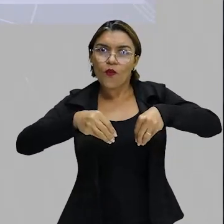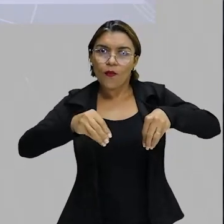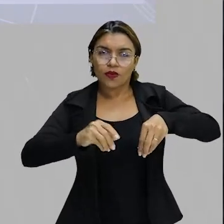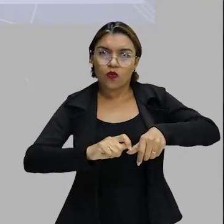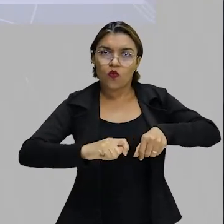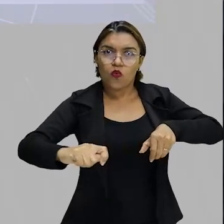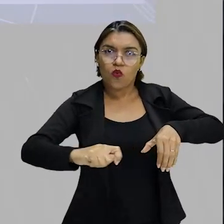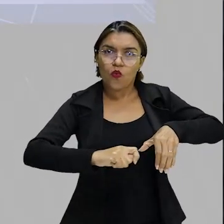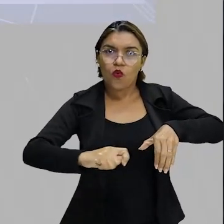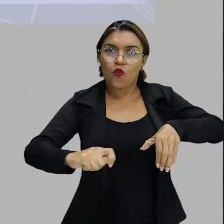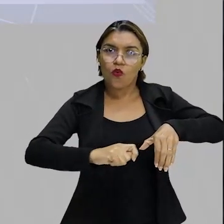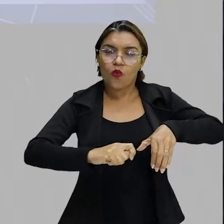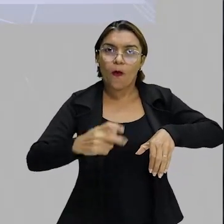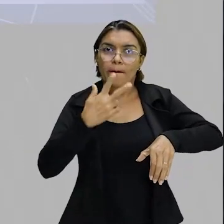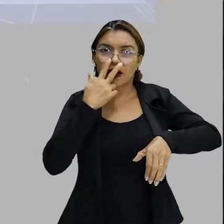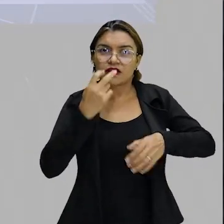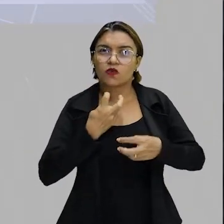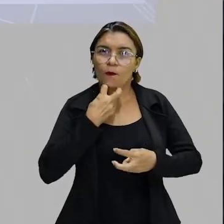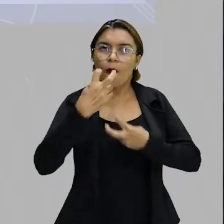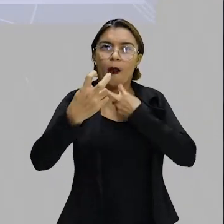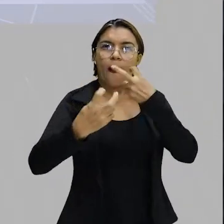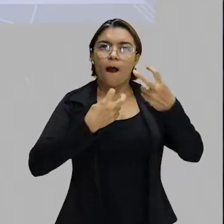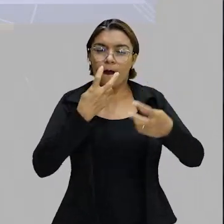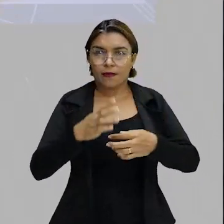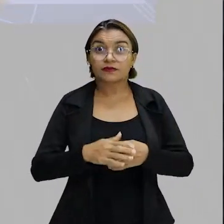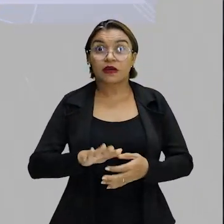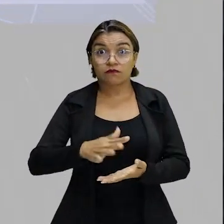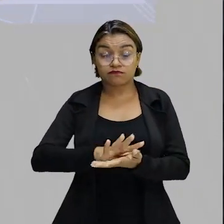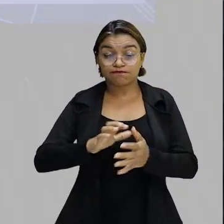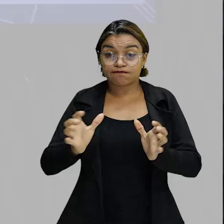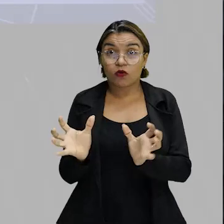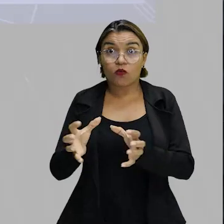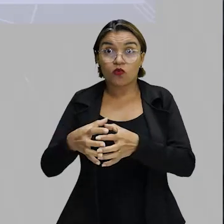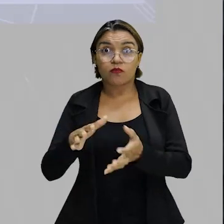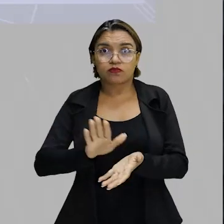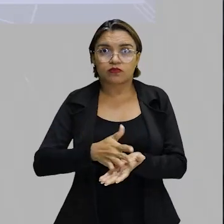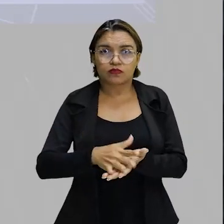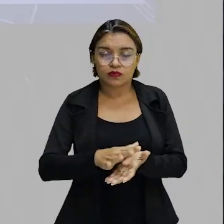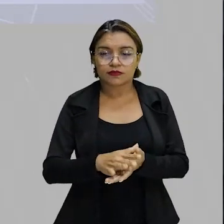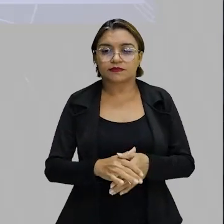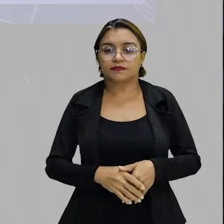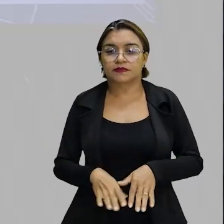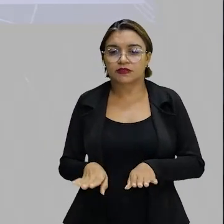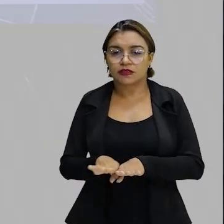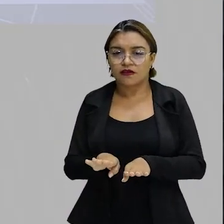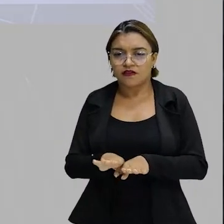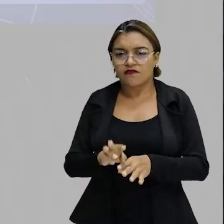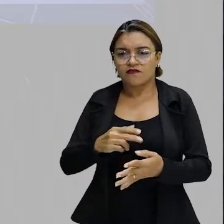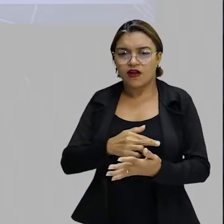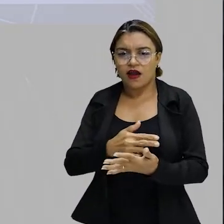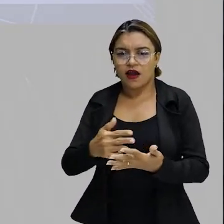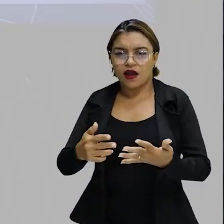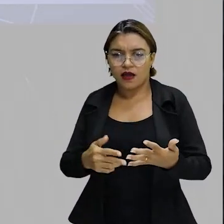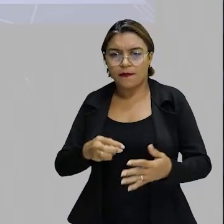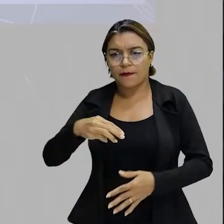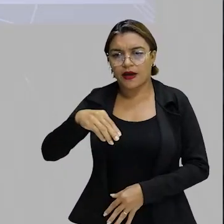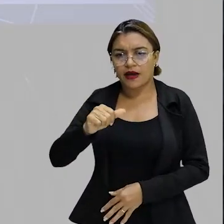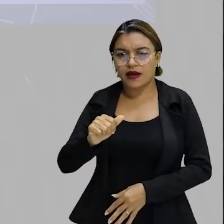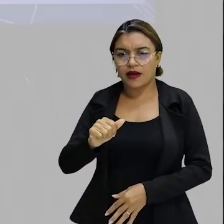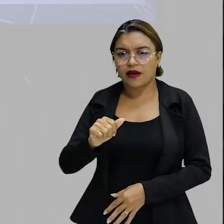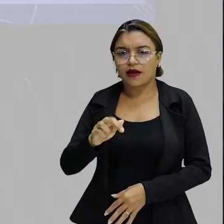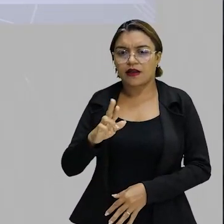fica puxando, a gente vê muito isso aí em baterias de escola de samba. Tem o afoxé, tem o agogô, maracás, a gente vê isso aqui